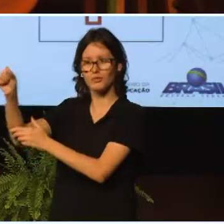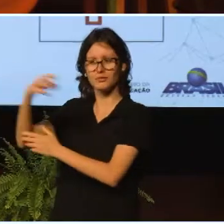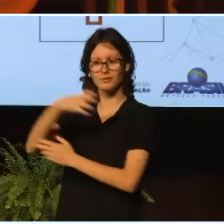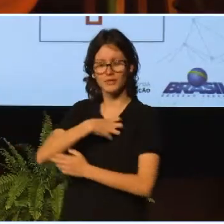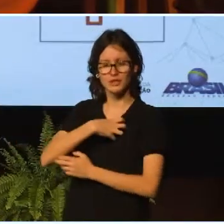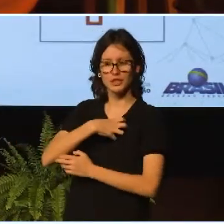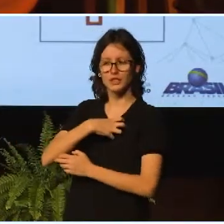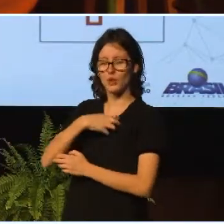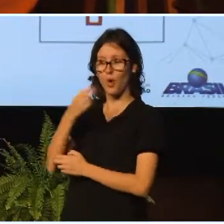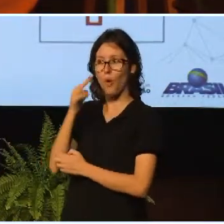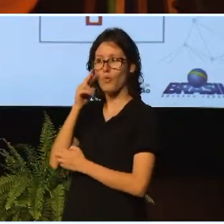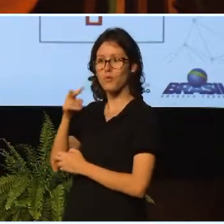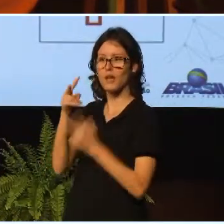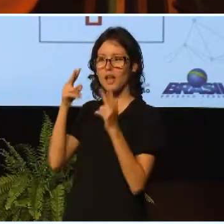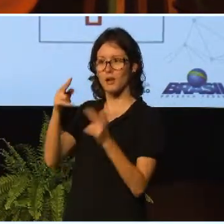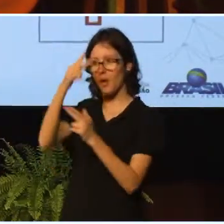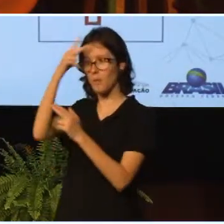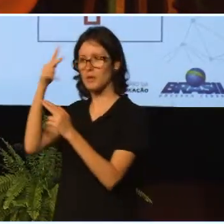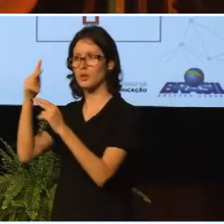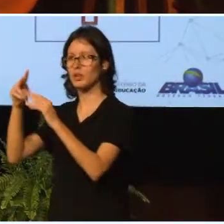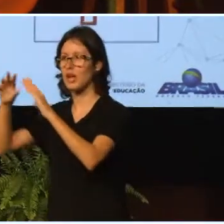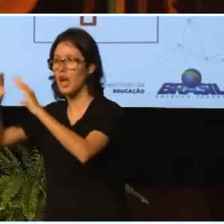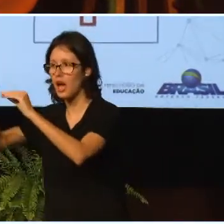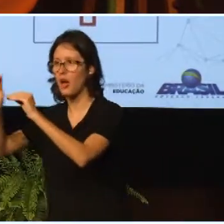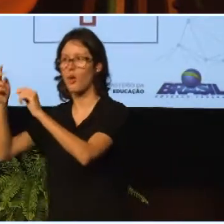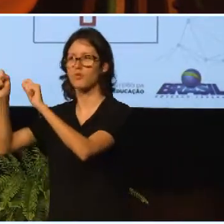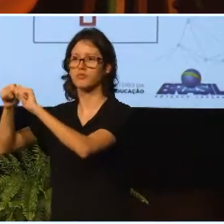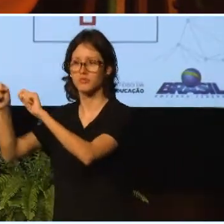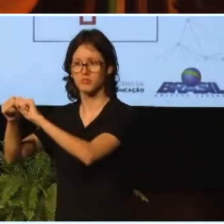está vendo ou o que ela está segurando.